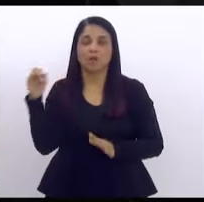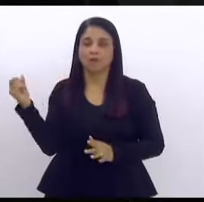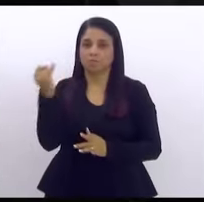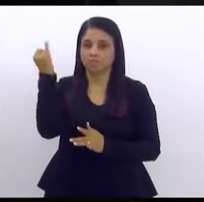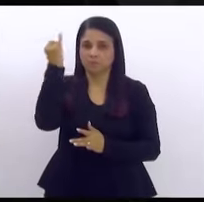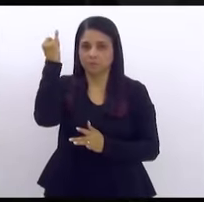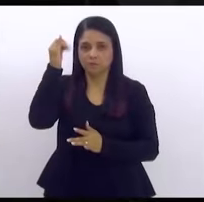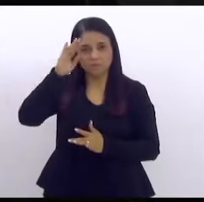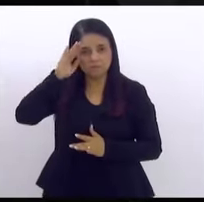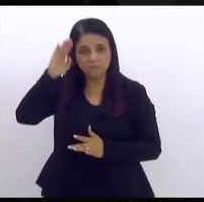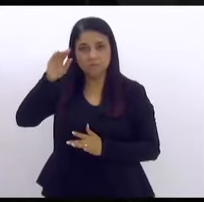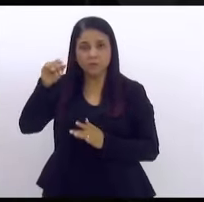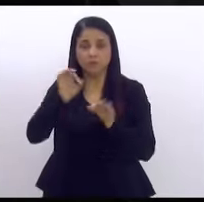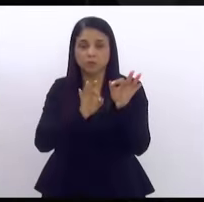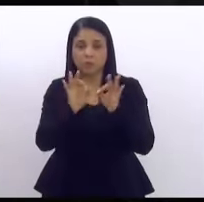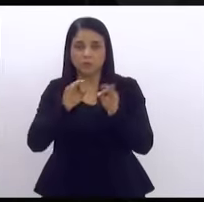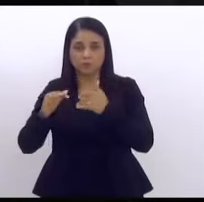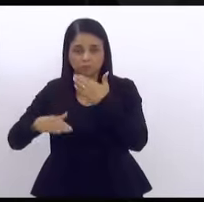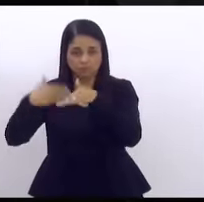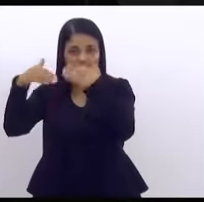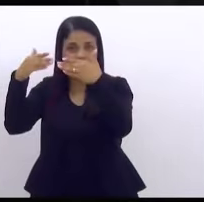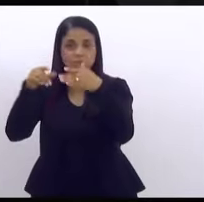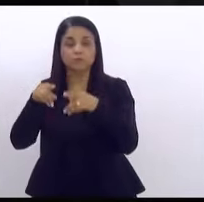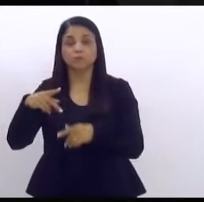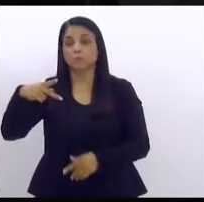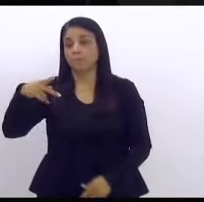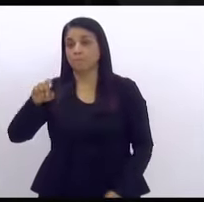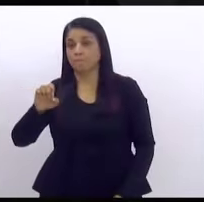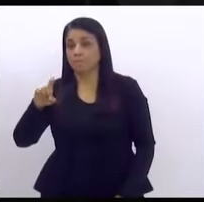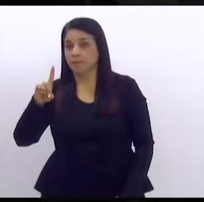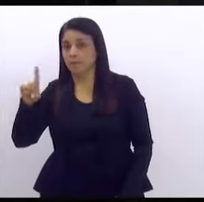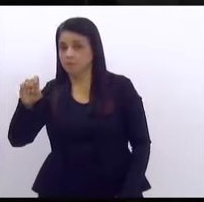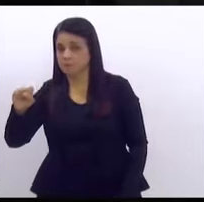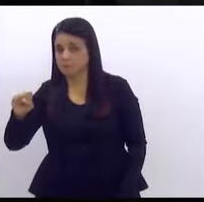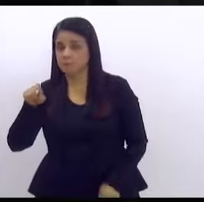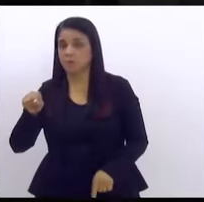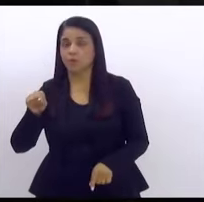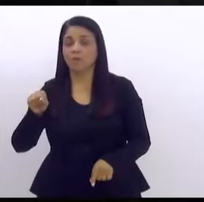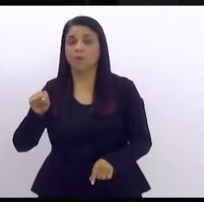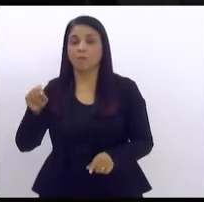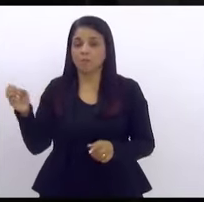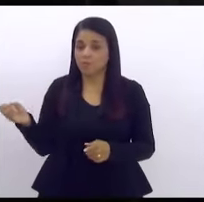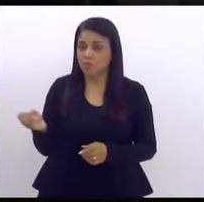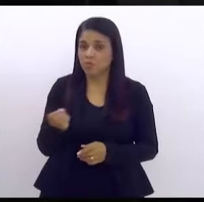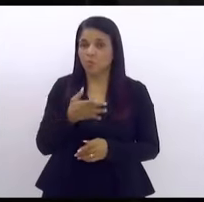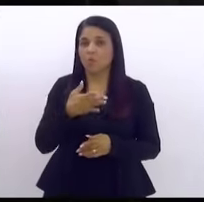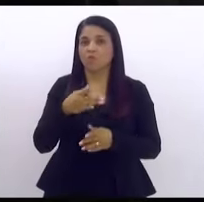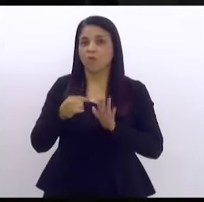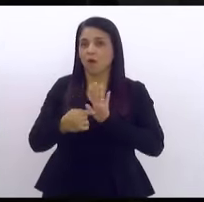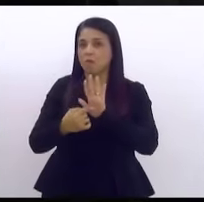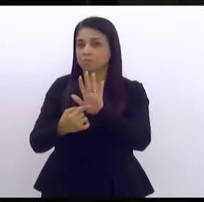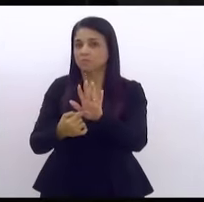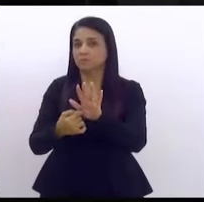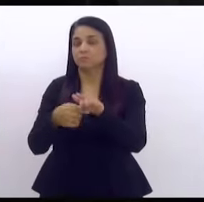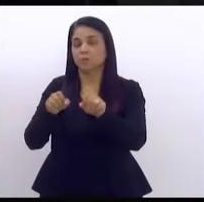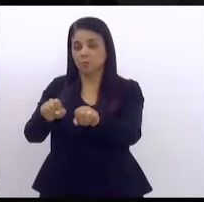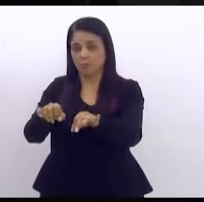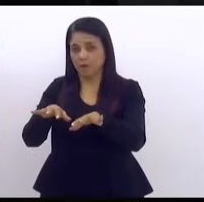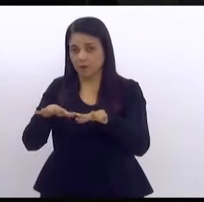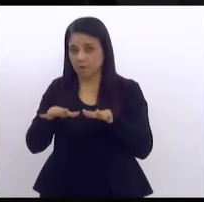importância desse plano de desenvolvimento no caso do PEDES, que é uma inovação apresentada pelo